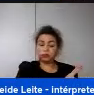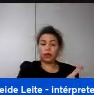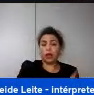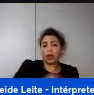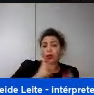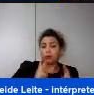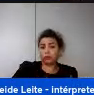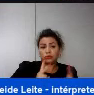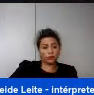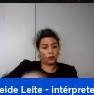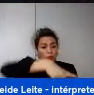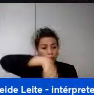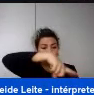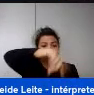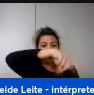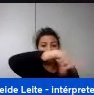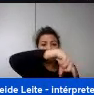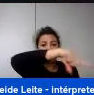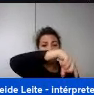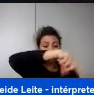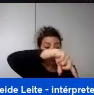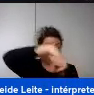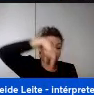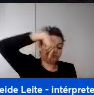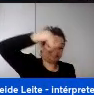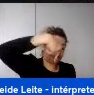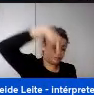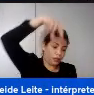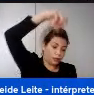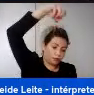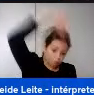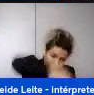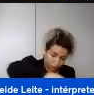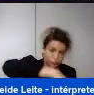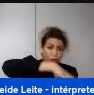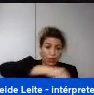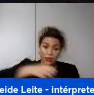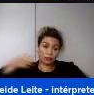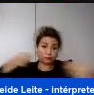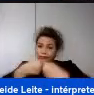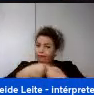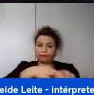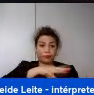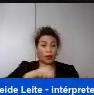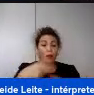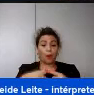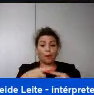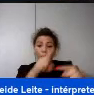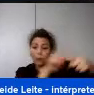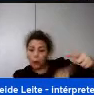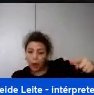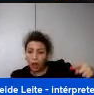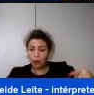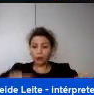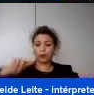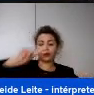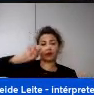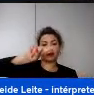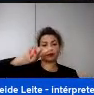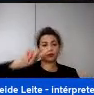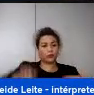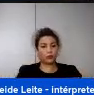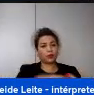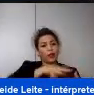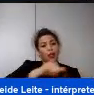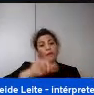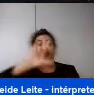continuaria circulando na Terra, quer dizer, ou seja, ela cairia, ela só não acertaria a Terra, porque a curvatura da Terra, né, seria menor